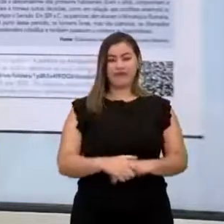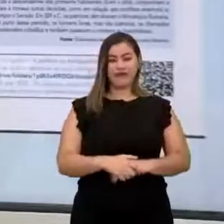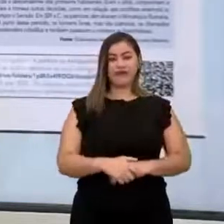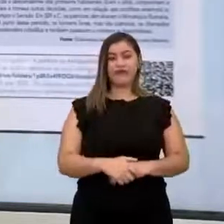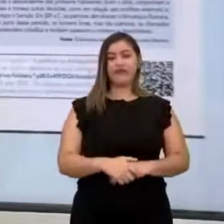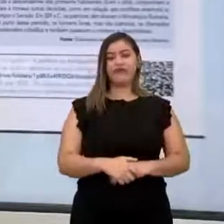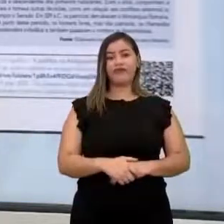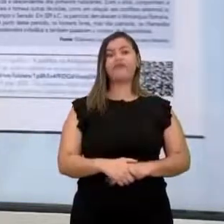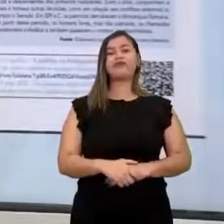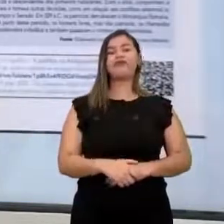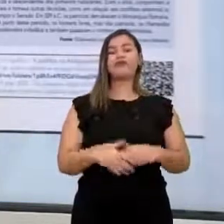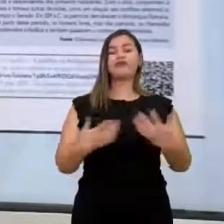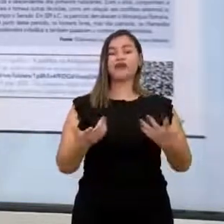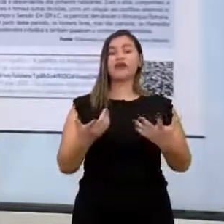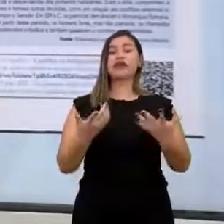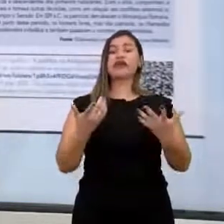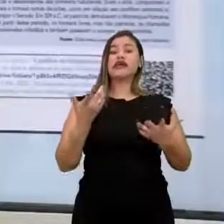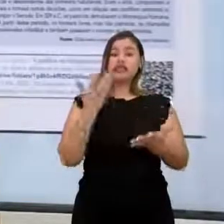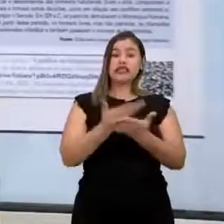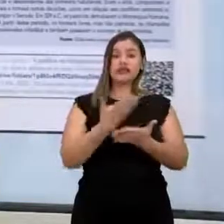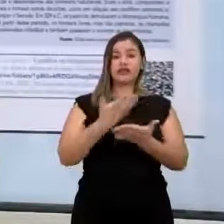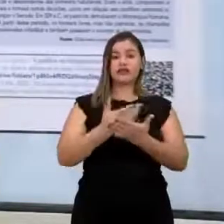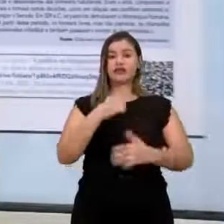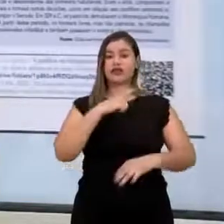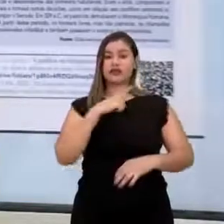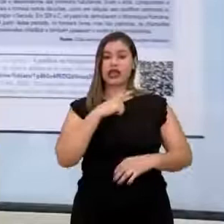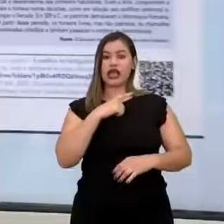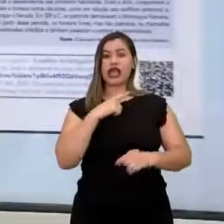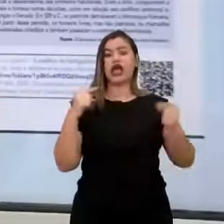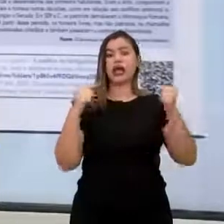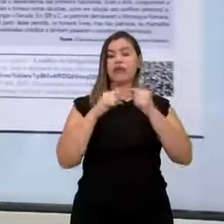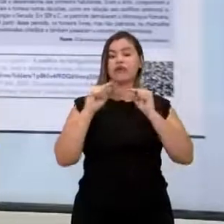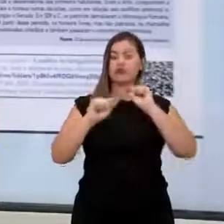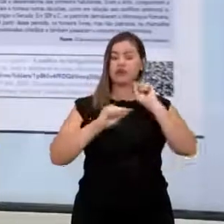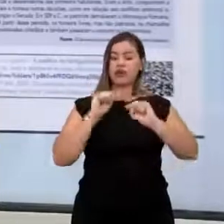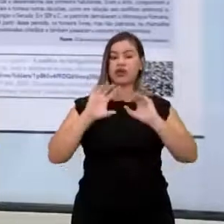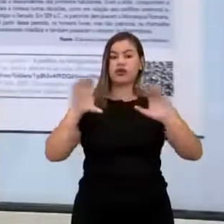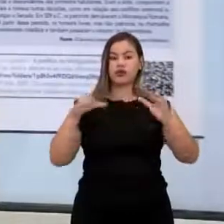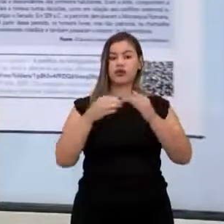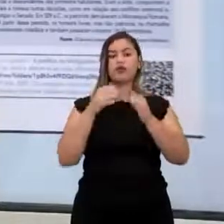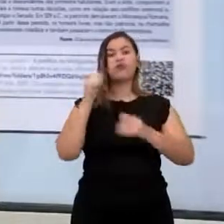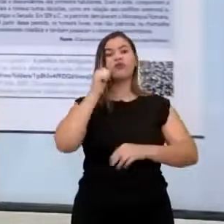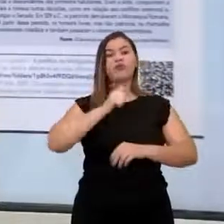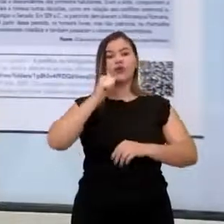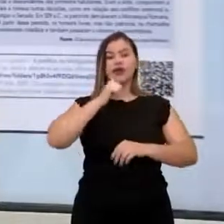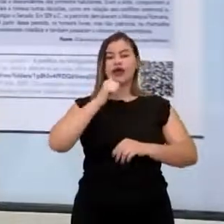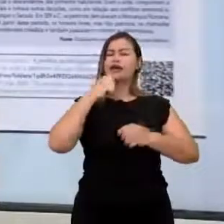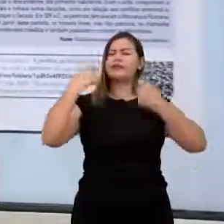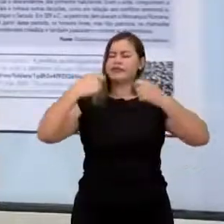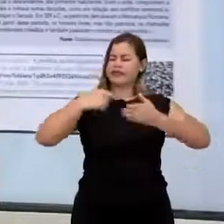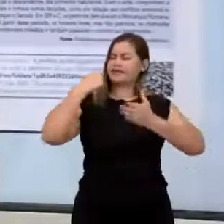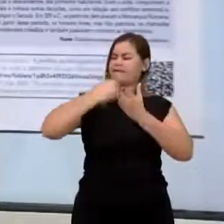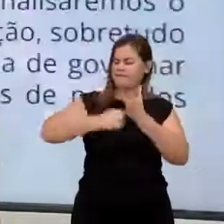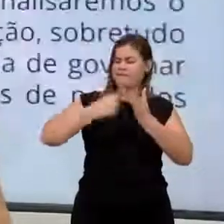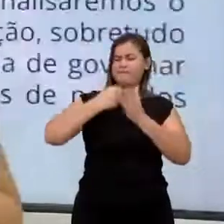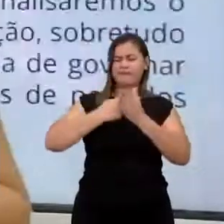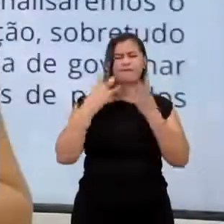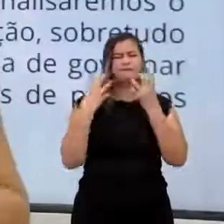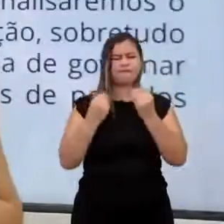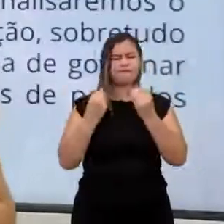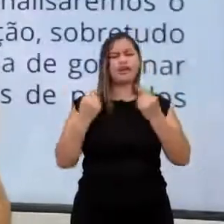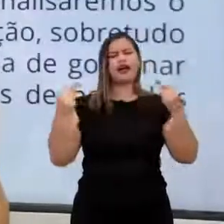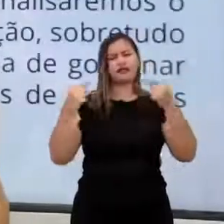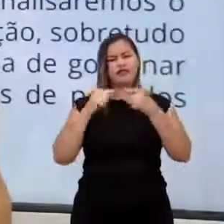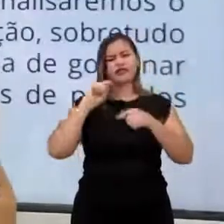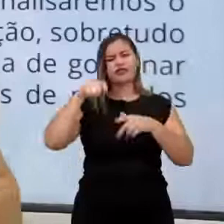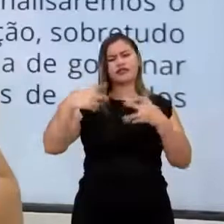conquista histórica. E nós tivemos uma aula também que nós falamos, por exemplo, sobre o grupo das mulheres, que foi um grupo que precisou lutar por cidadania.